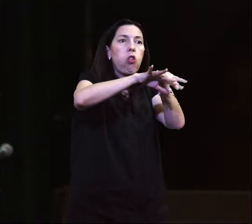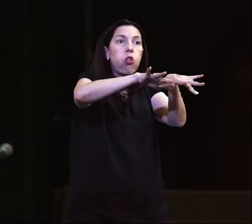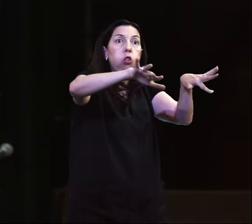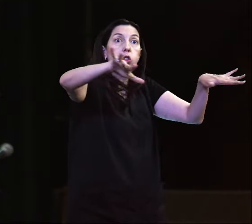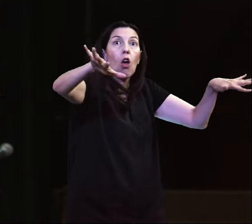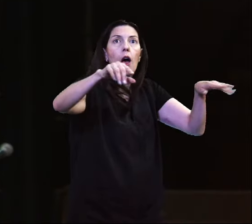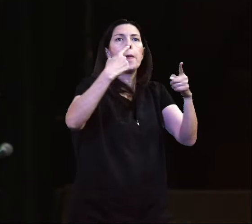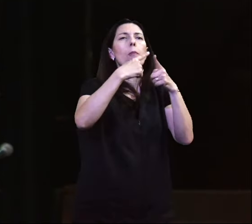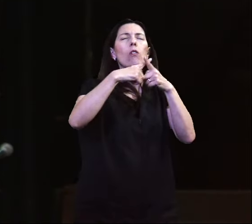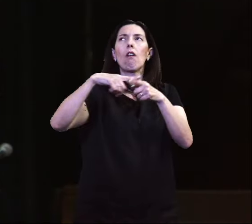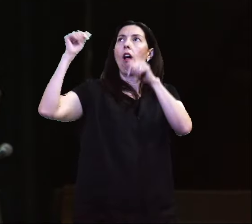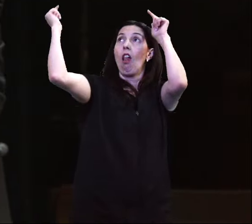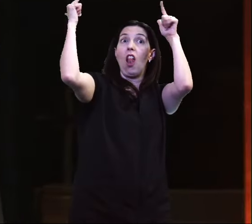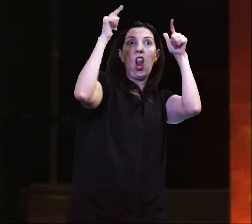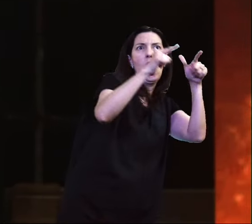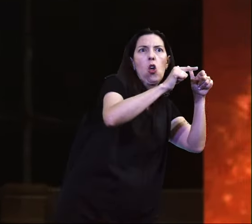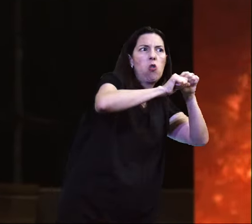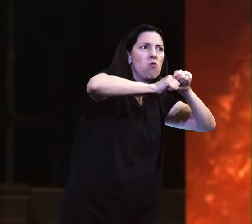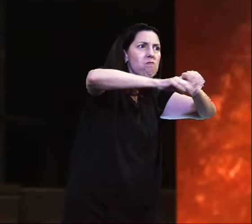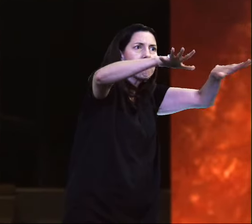retirada quando eles chegarem.